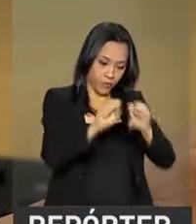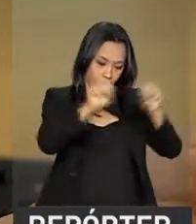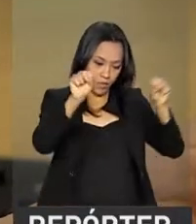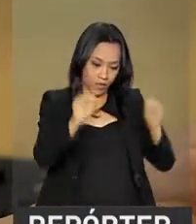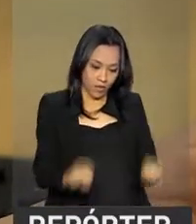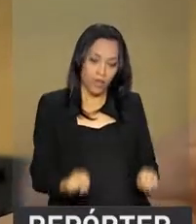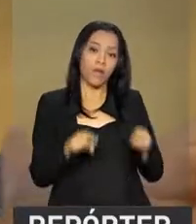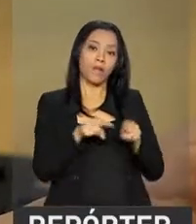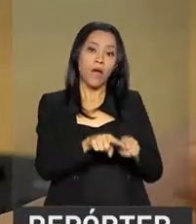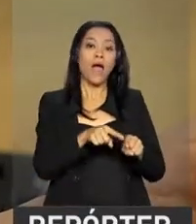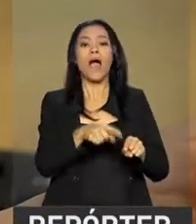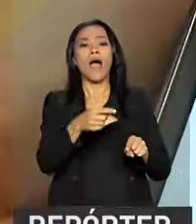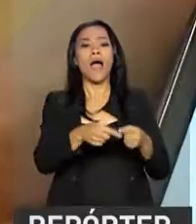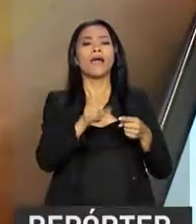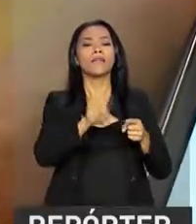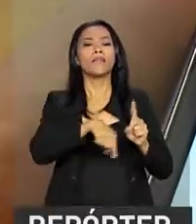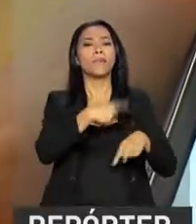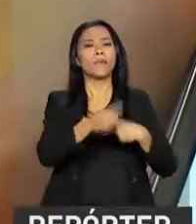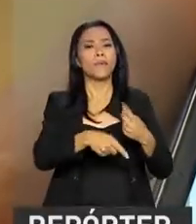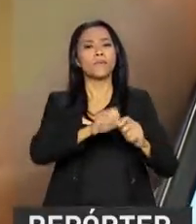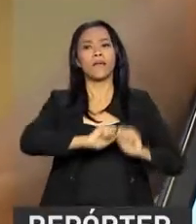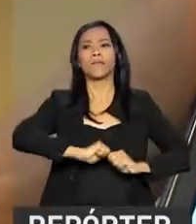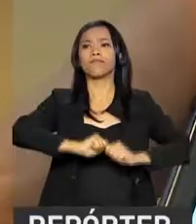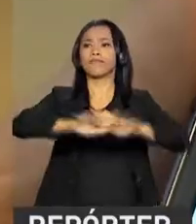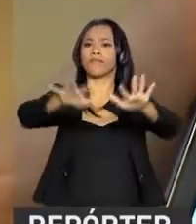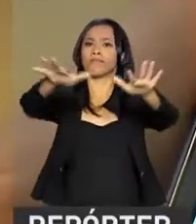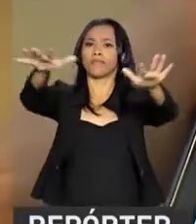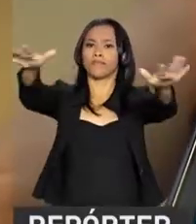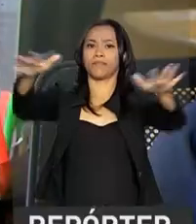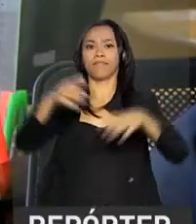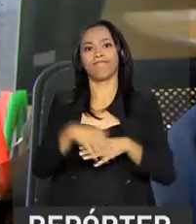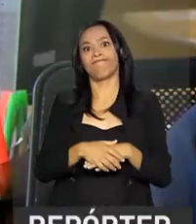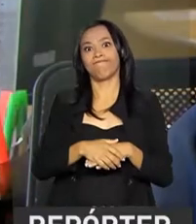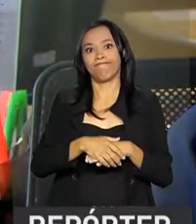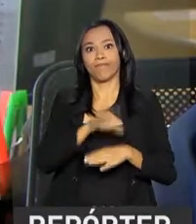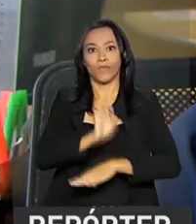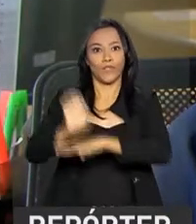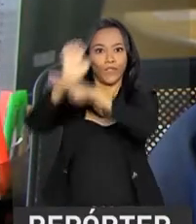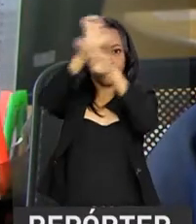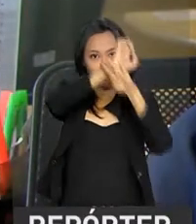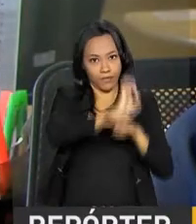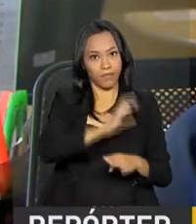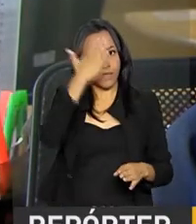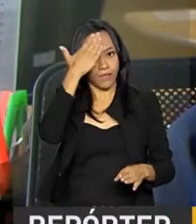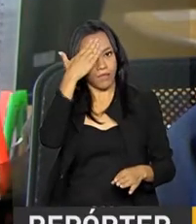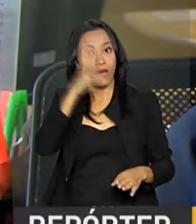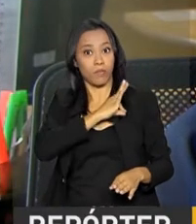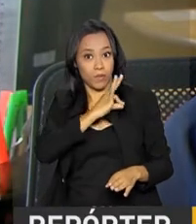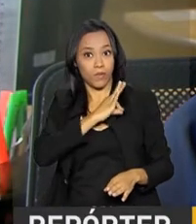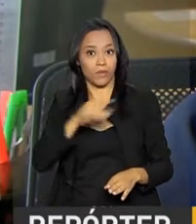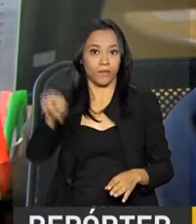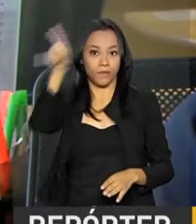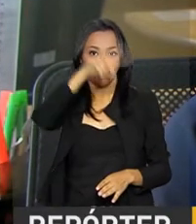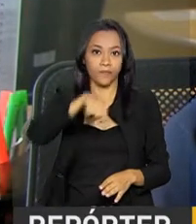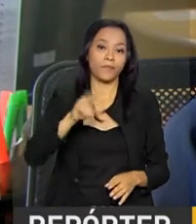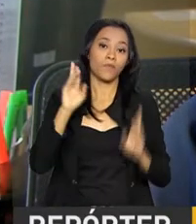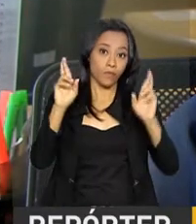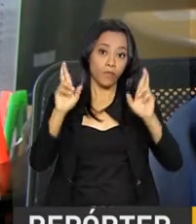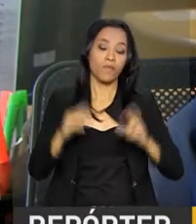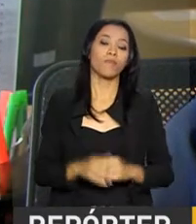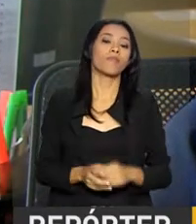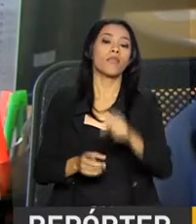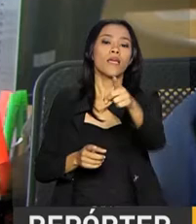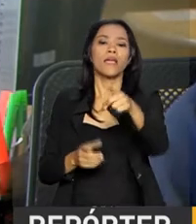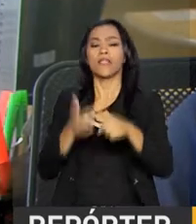sistema a informação repassada aos agentes na rua com o sinal cidadão hoje tem a possibilidade de inserir via